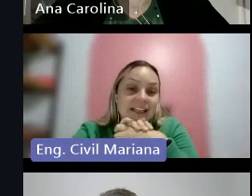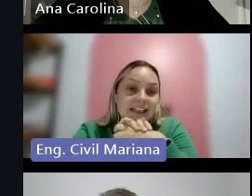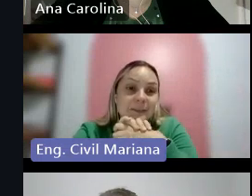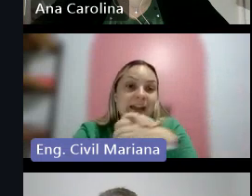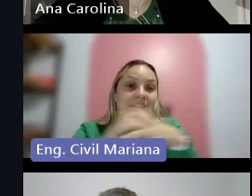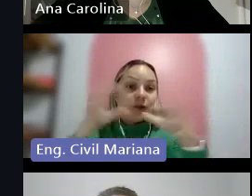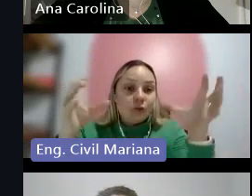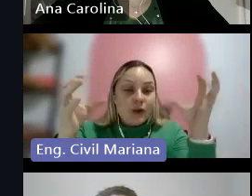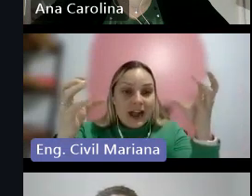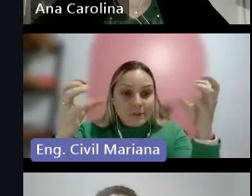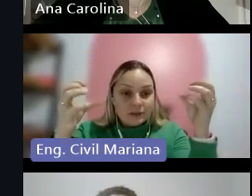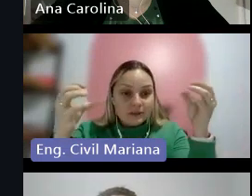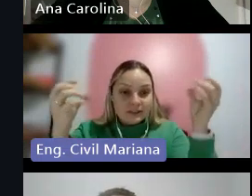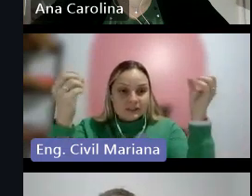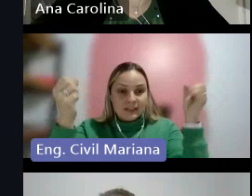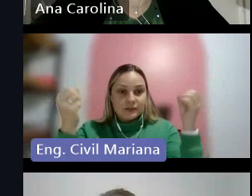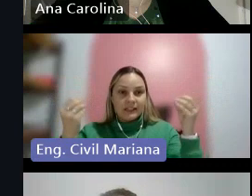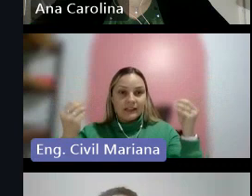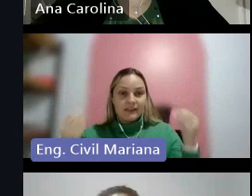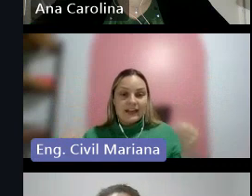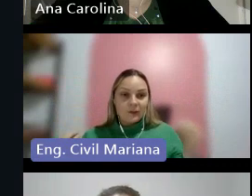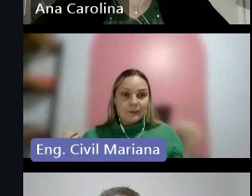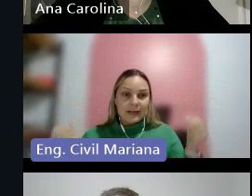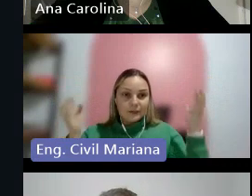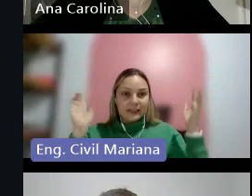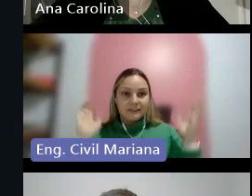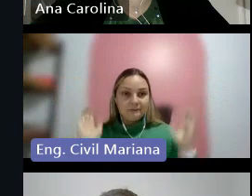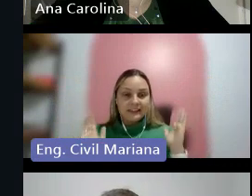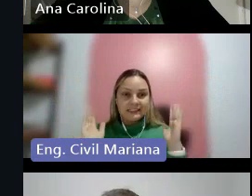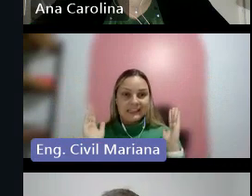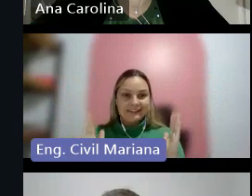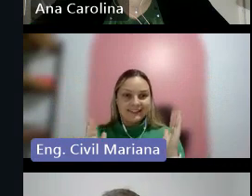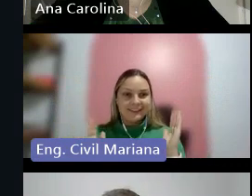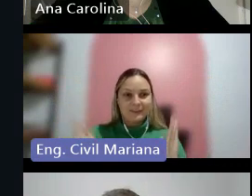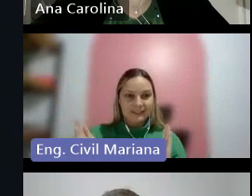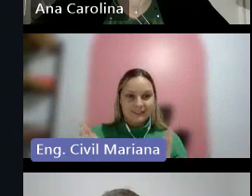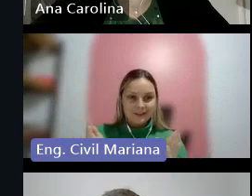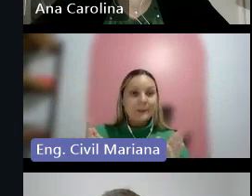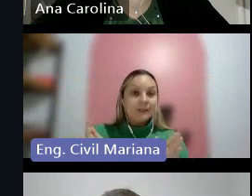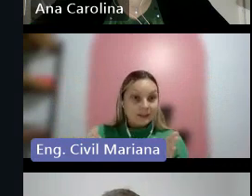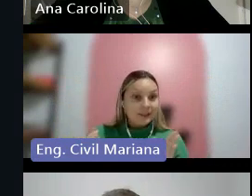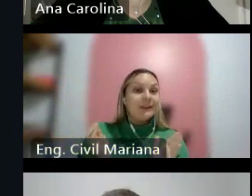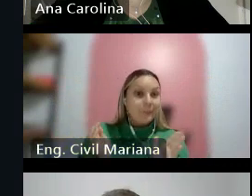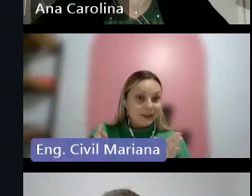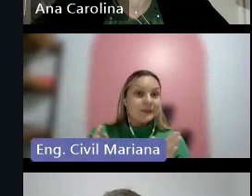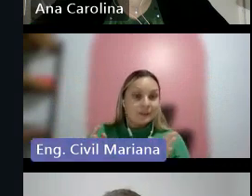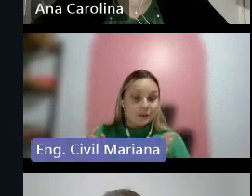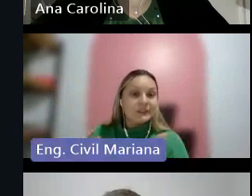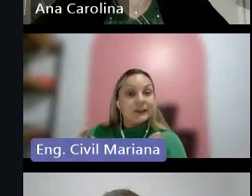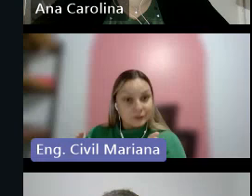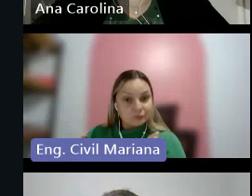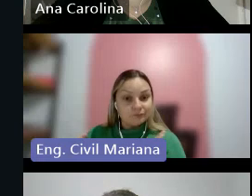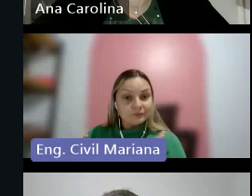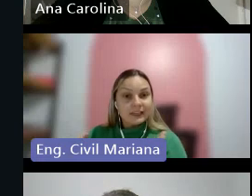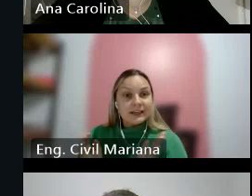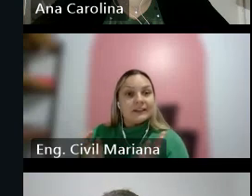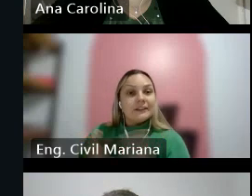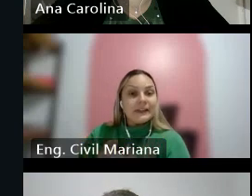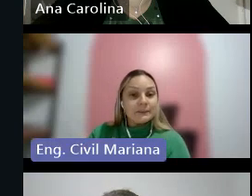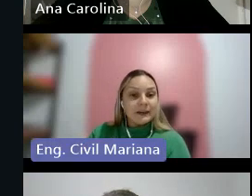eles pegaram com cabos e sustentaram o prédio para que ele ficasse reto novamente. E, pasmem, deu